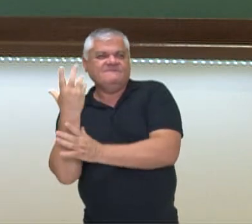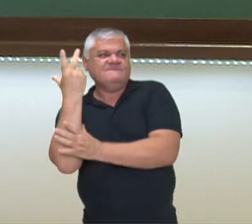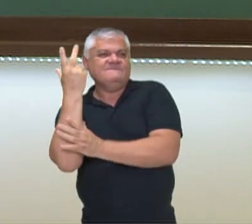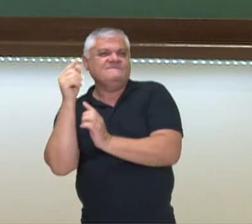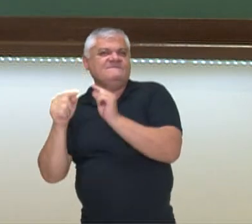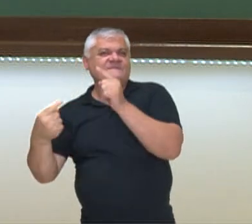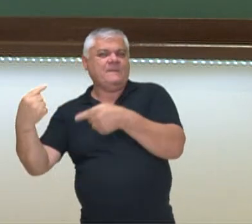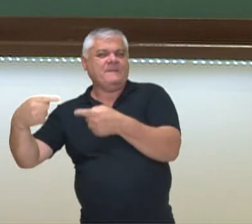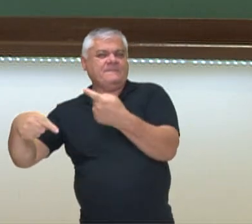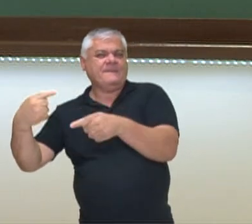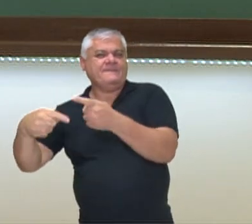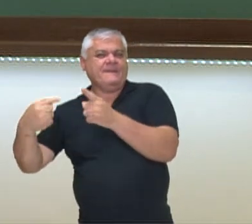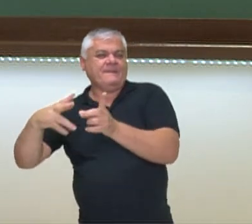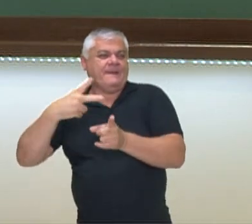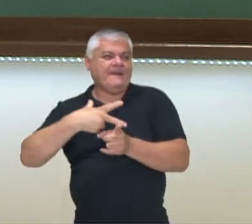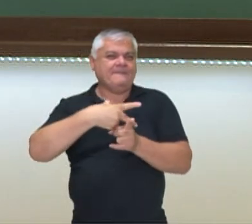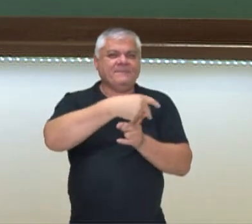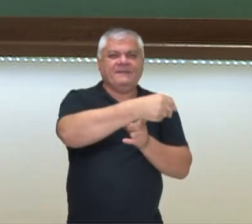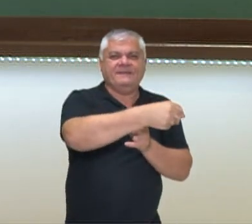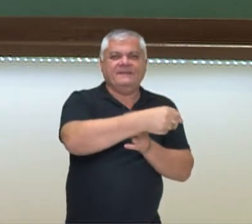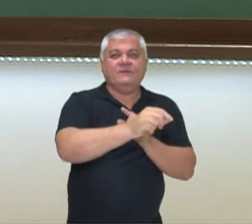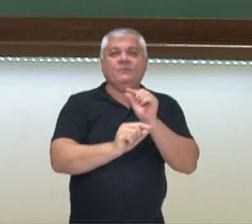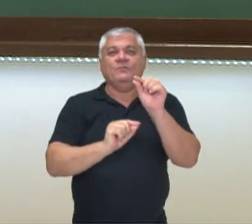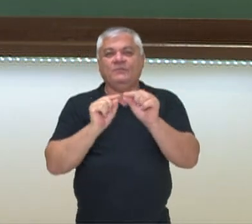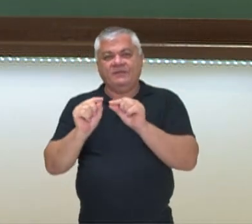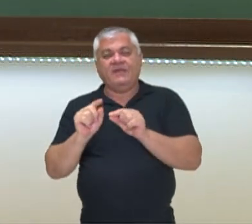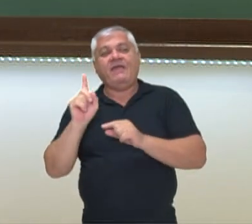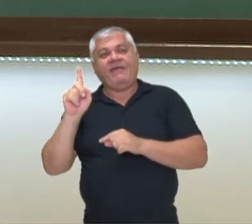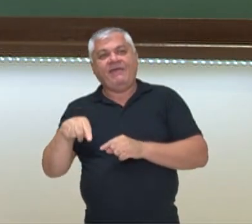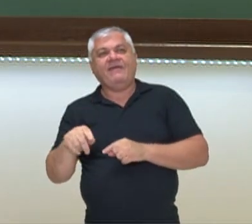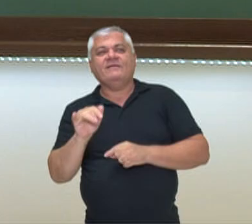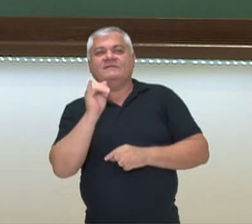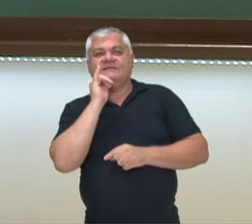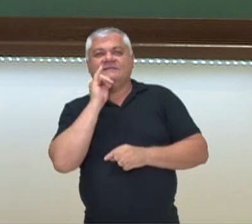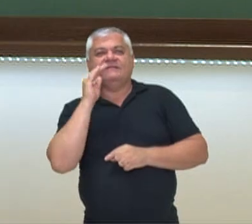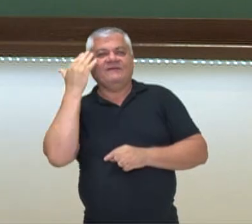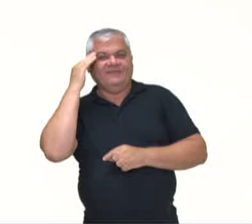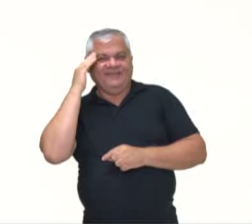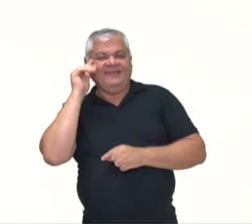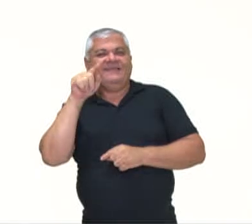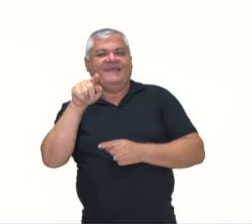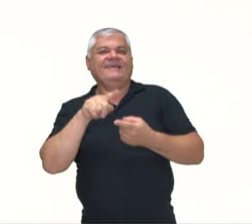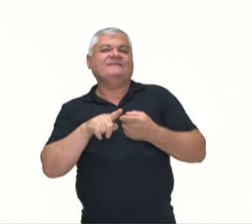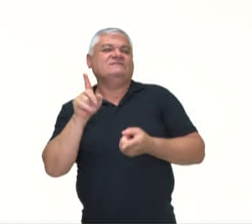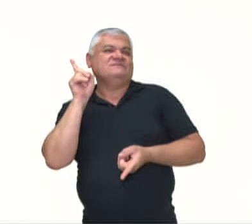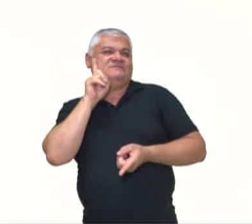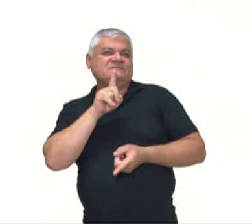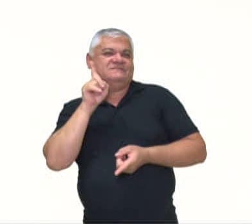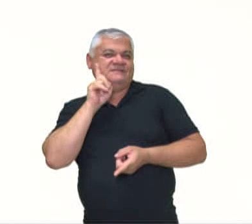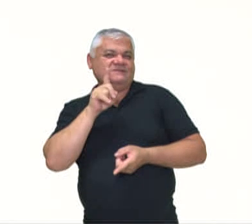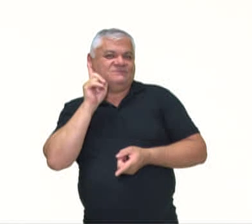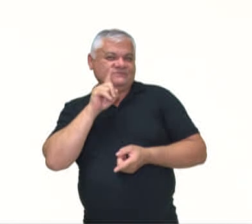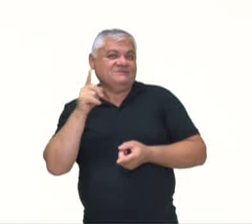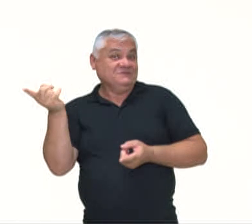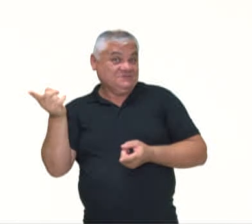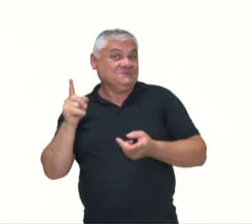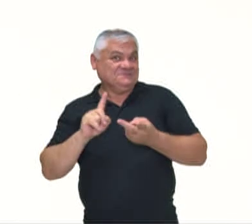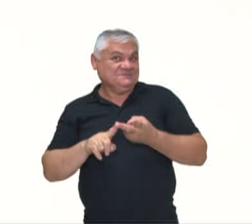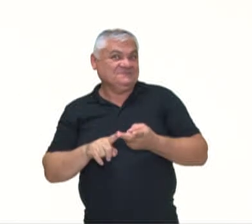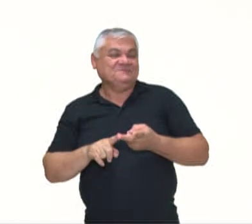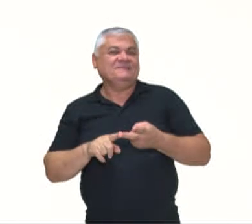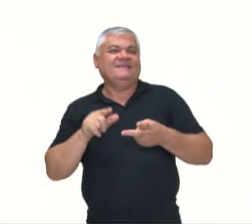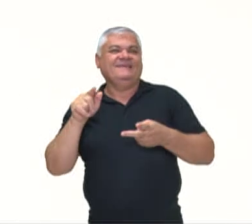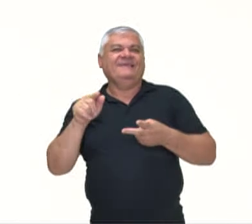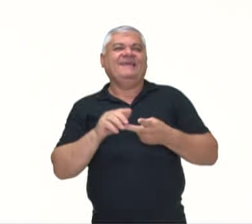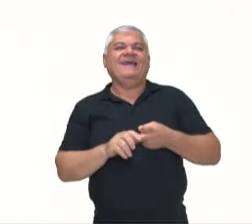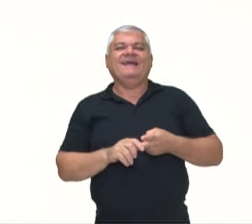disputa deste possível poder, que, logicamente, nós podemos destacar como sendo Estados Unidos da